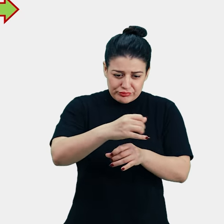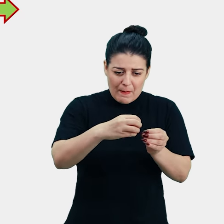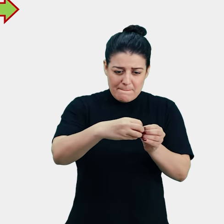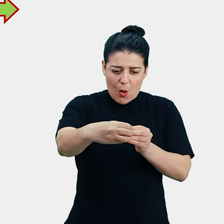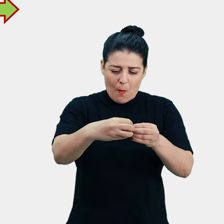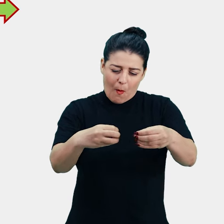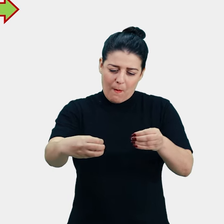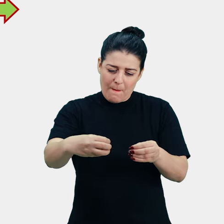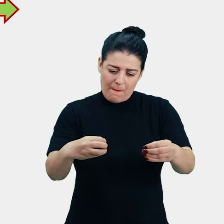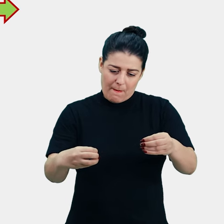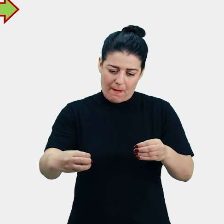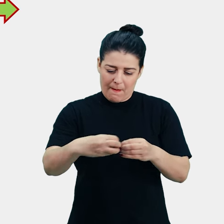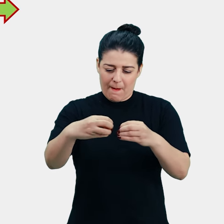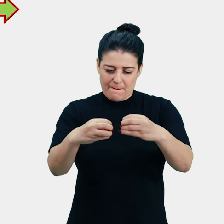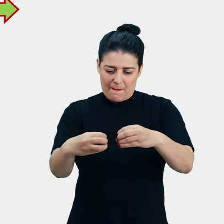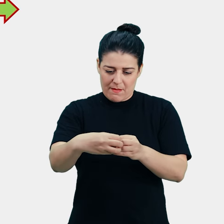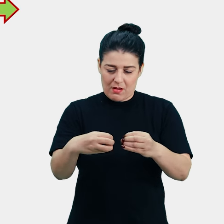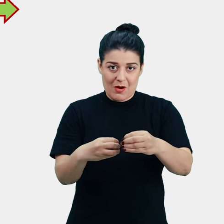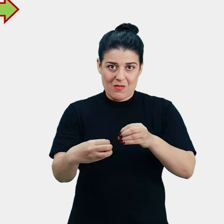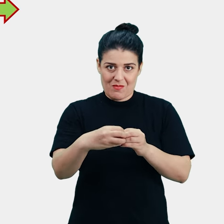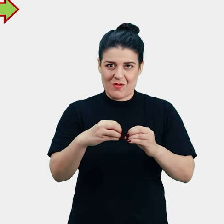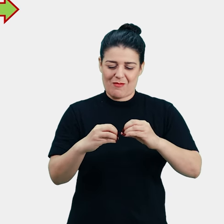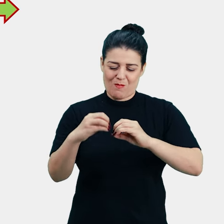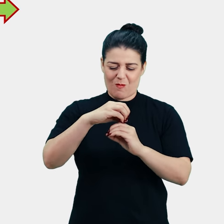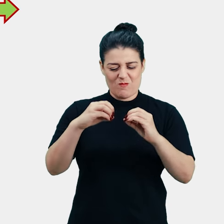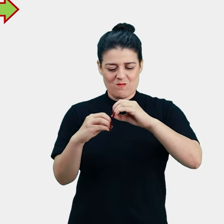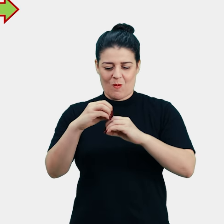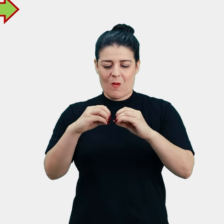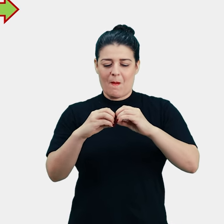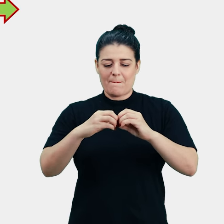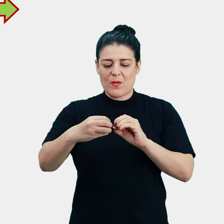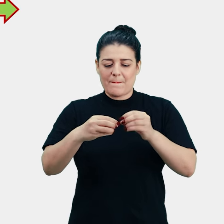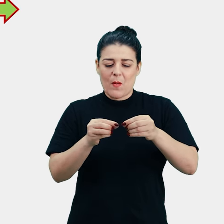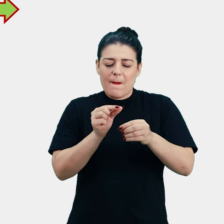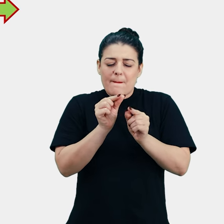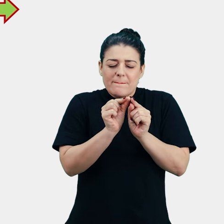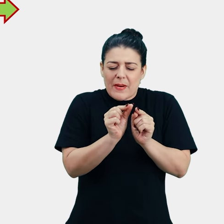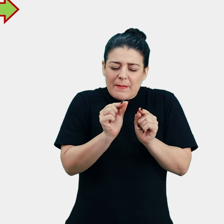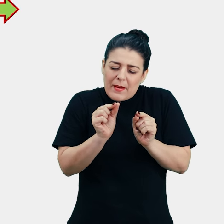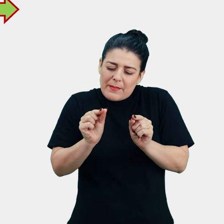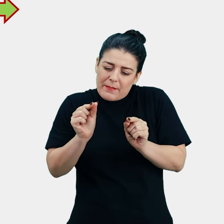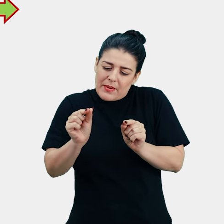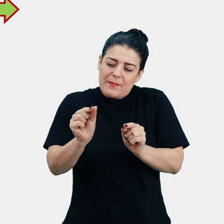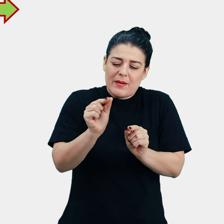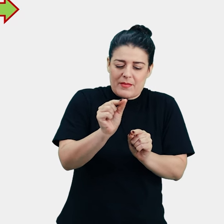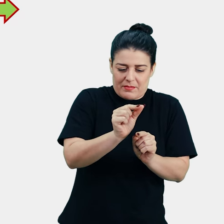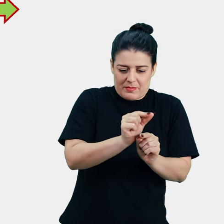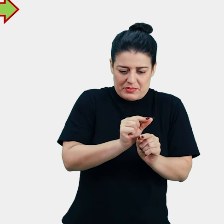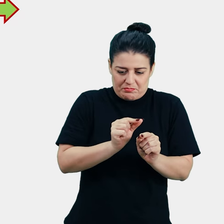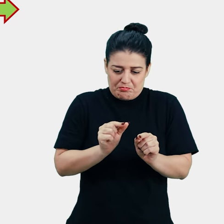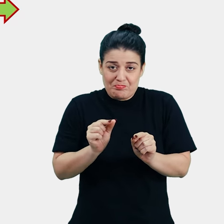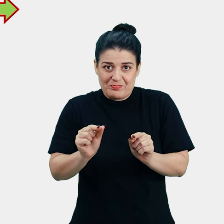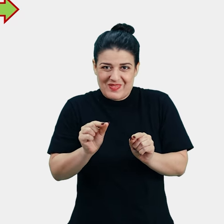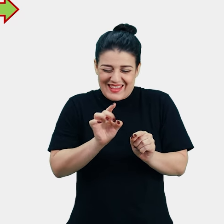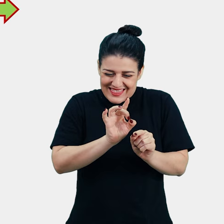depois ela vai sofrer uma colisão por meio dessa energia e vai se quebrar, fragmentar em vários pedacinhos. E